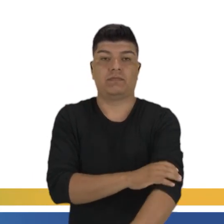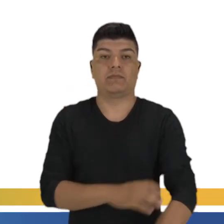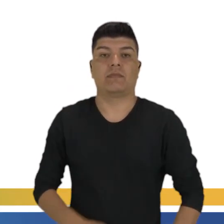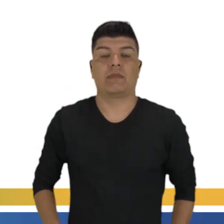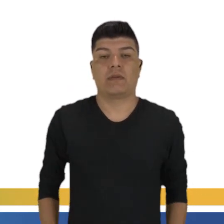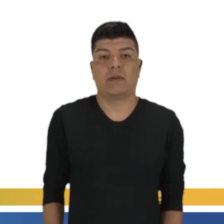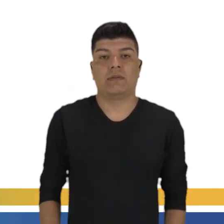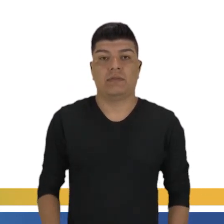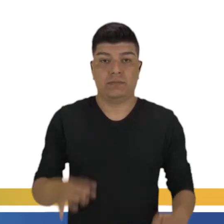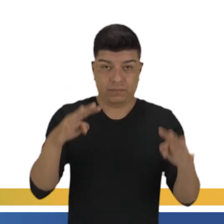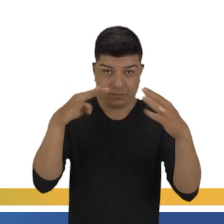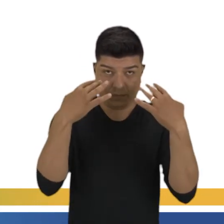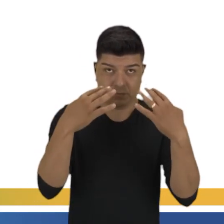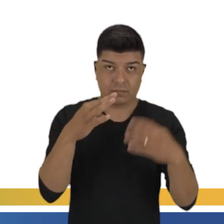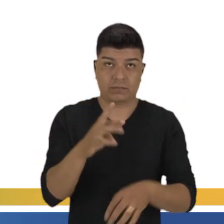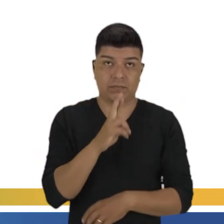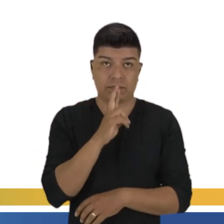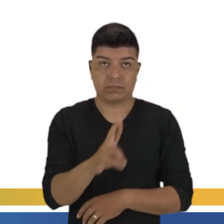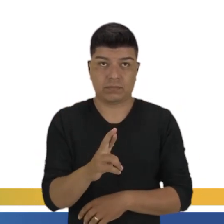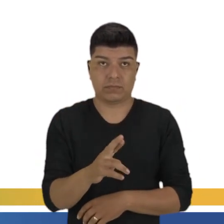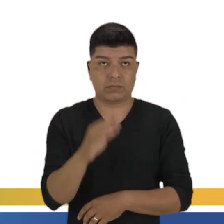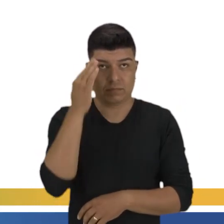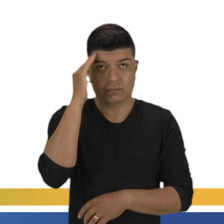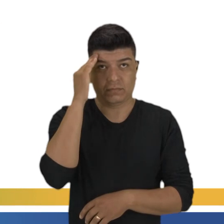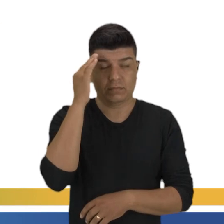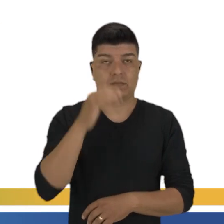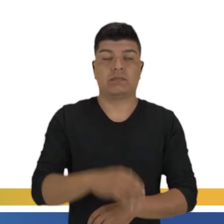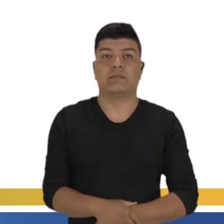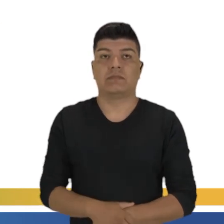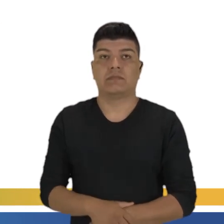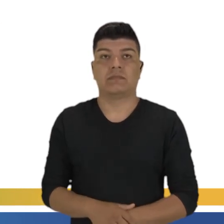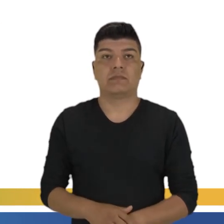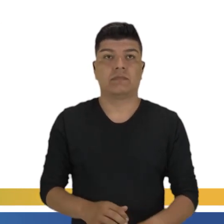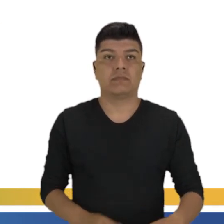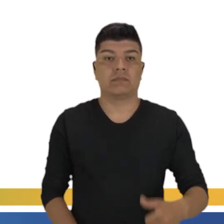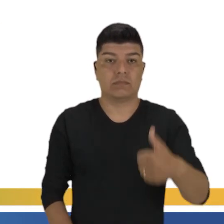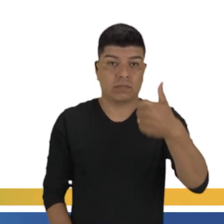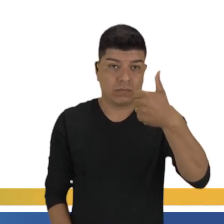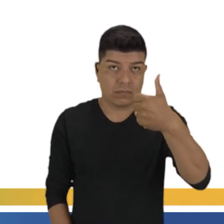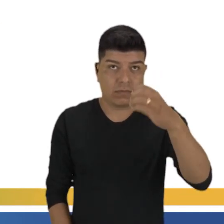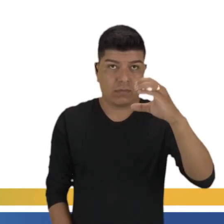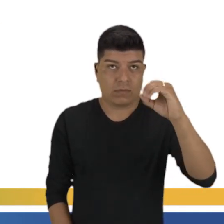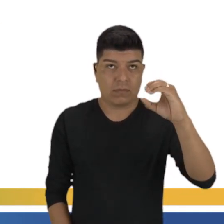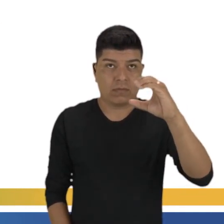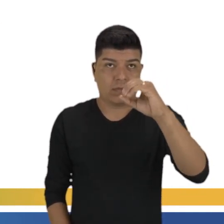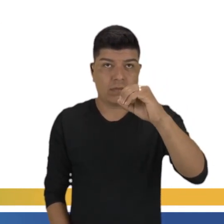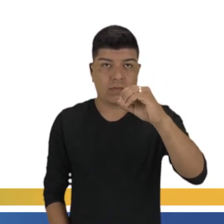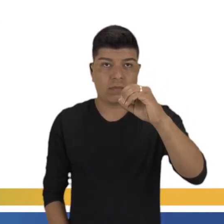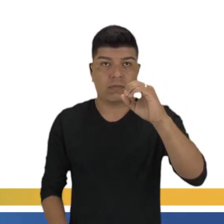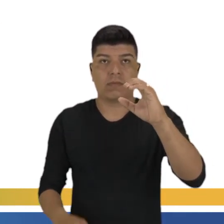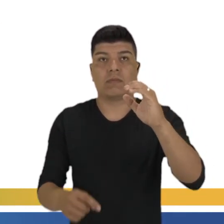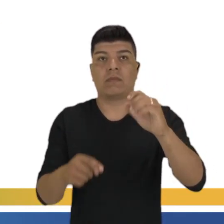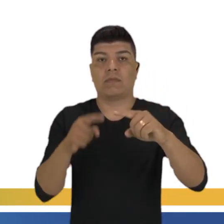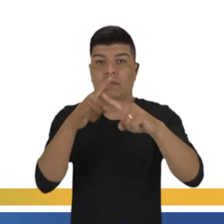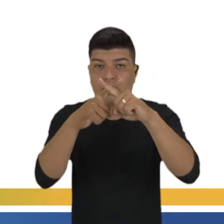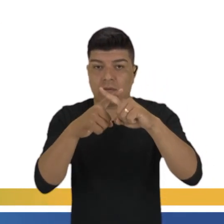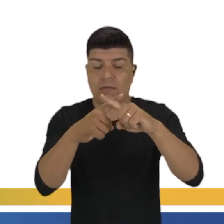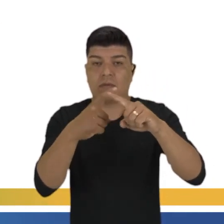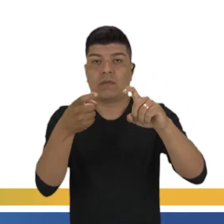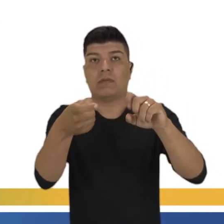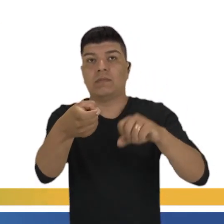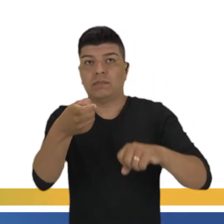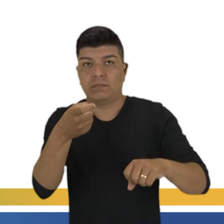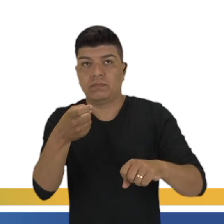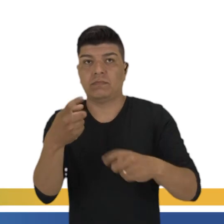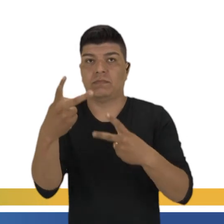Acompanhe comigo na resolução, para vocês entenderem. Então, vai ficar da seguinte maneira. 100 vezes x é igual